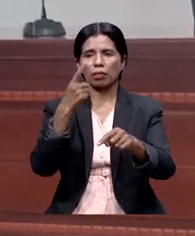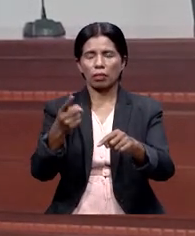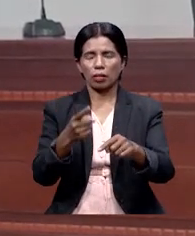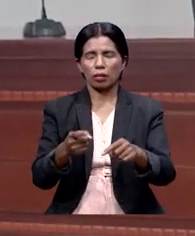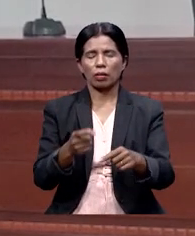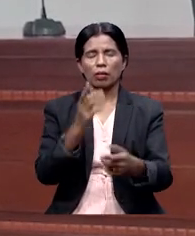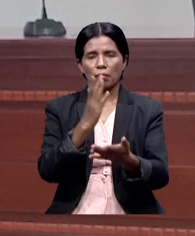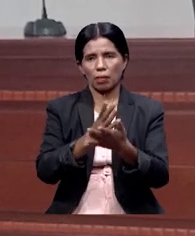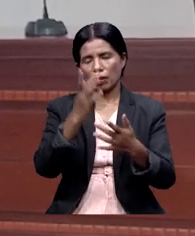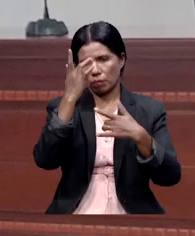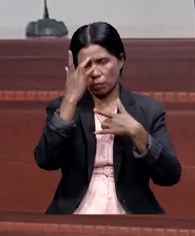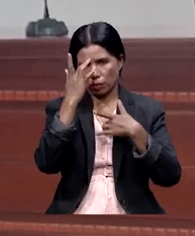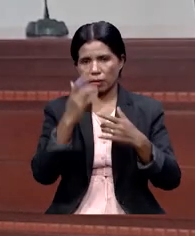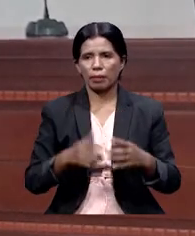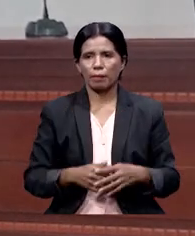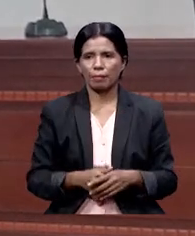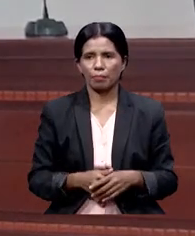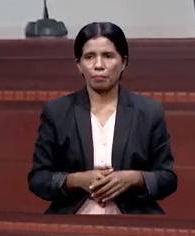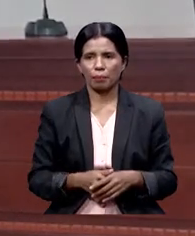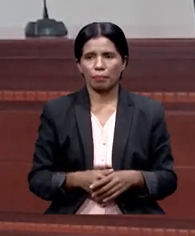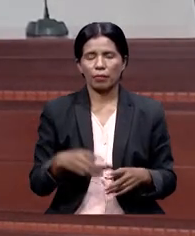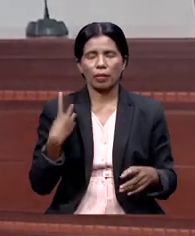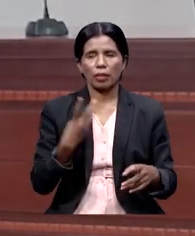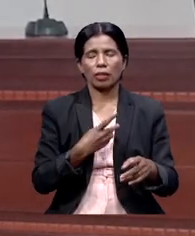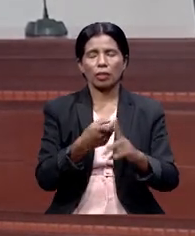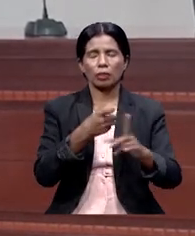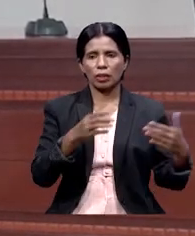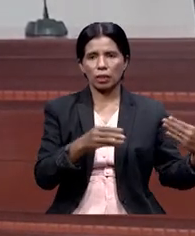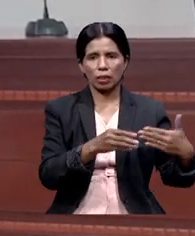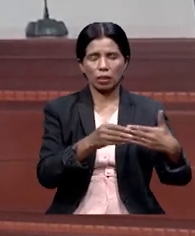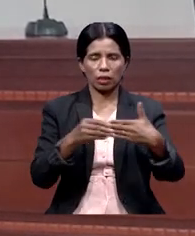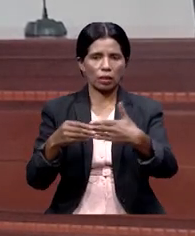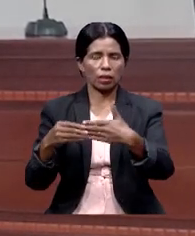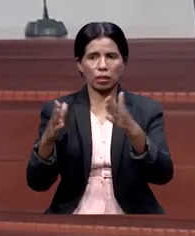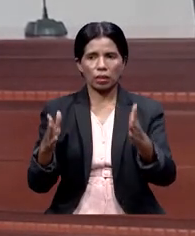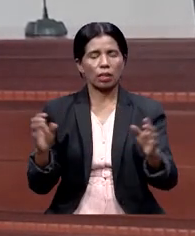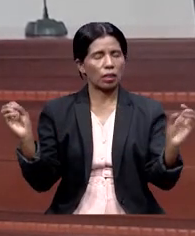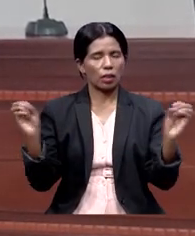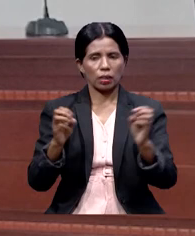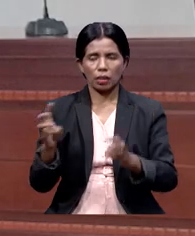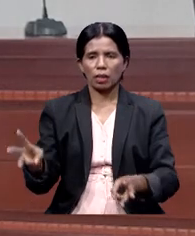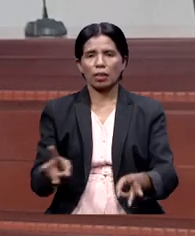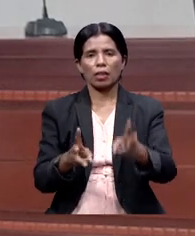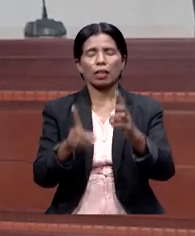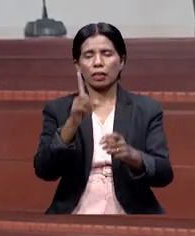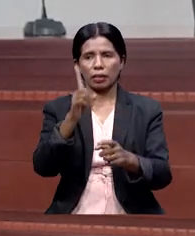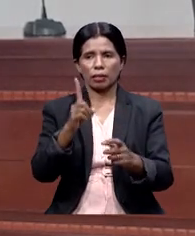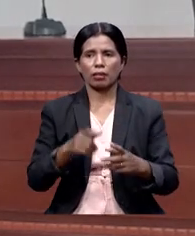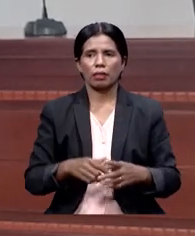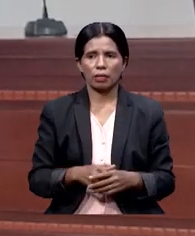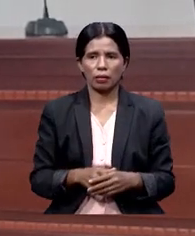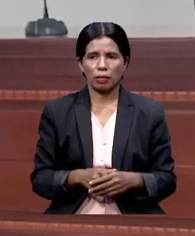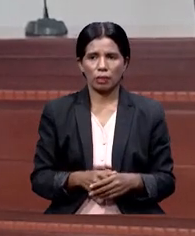sira. Ita usi leader sira nene laihia dalang iran be